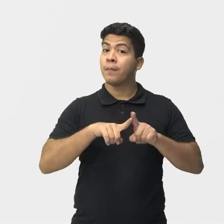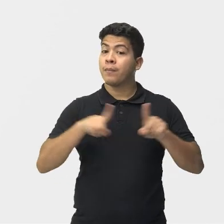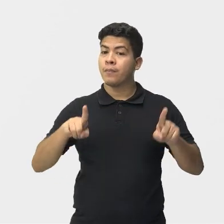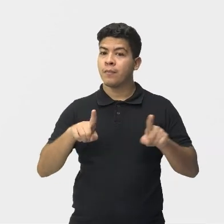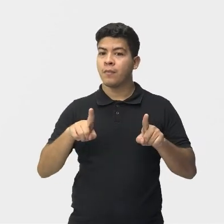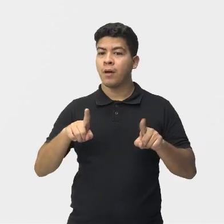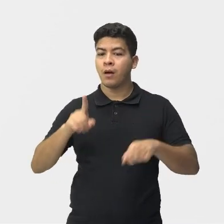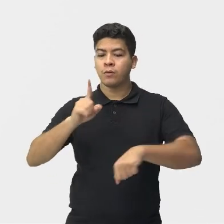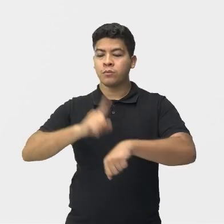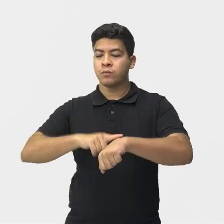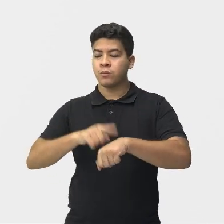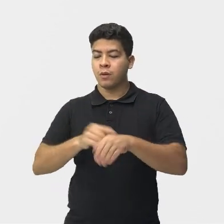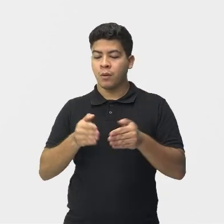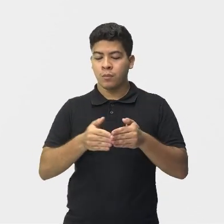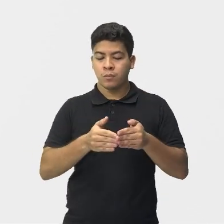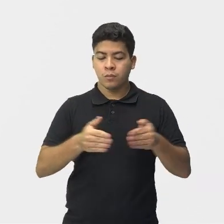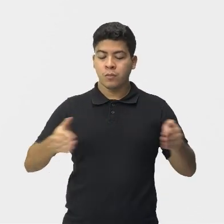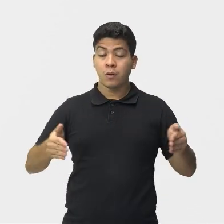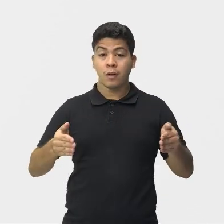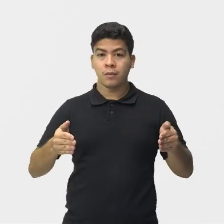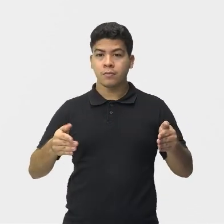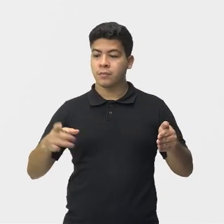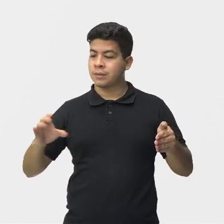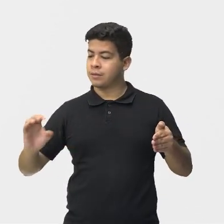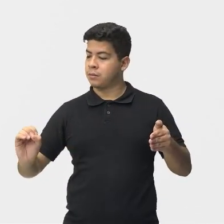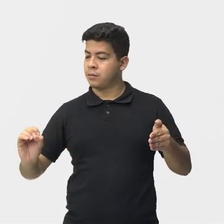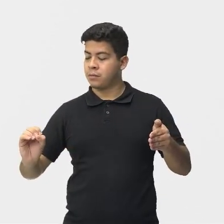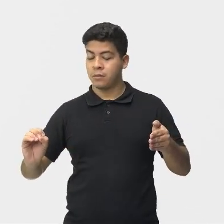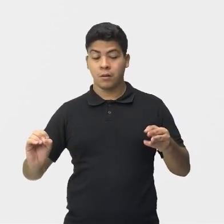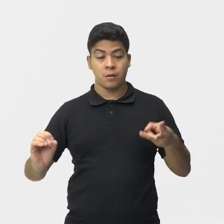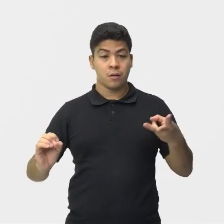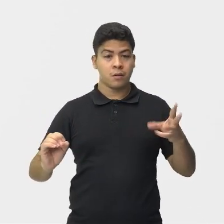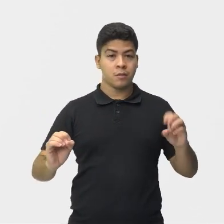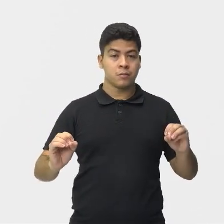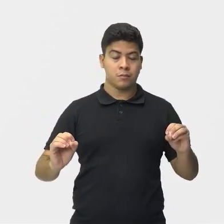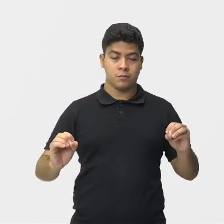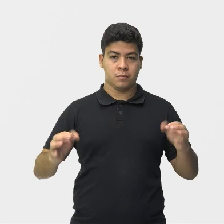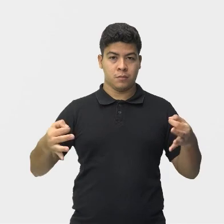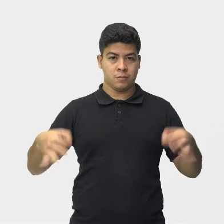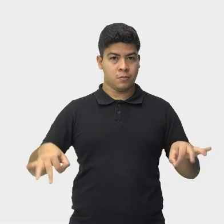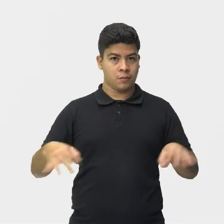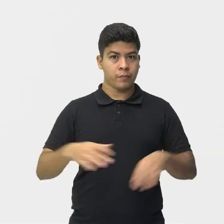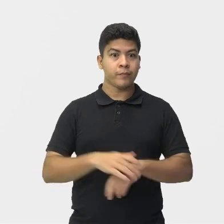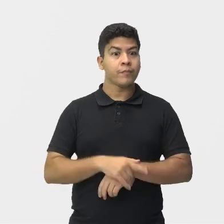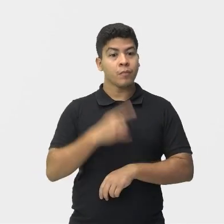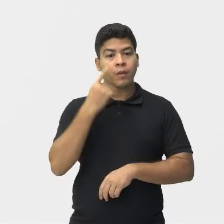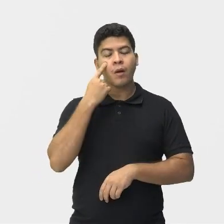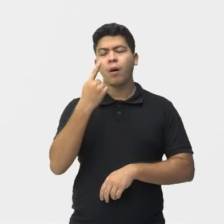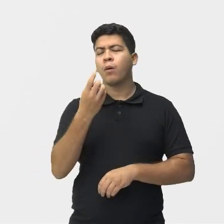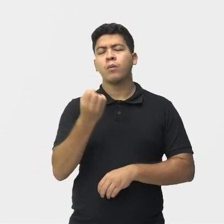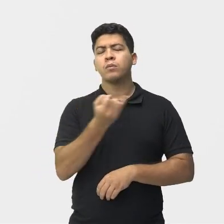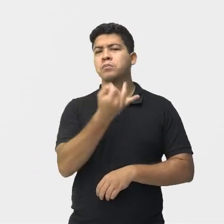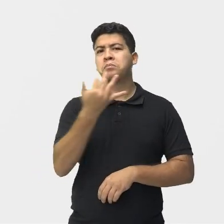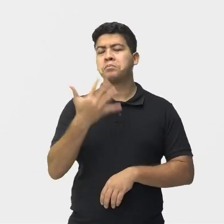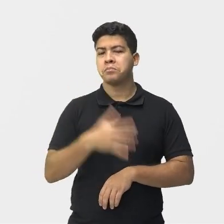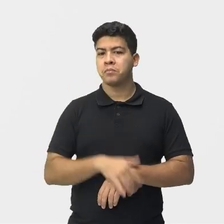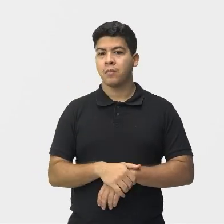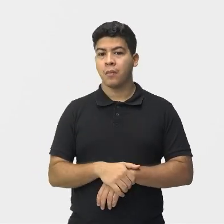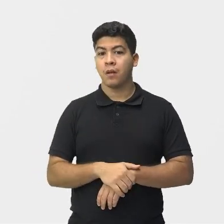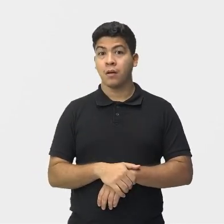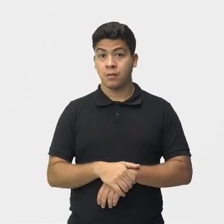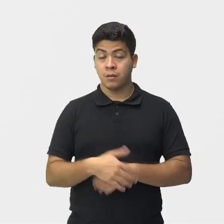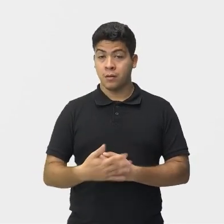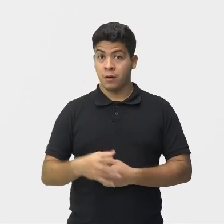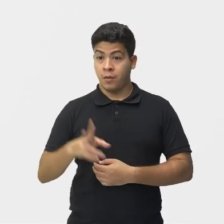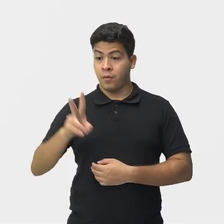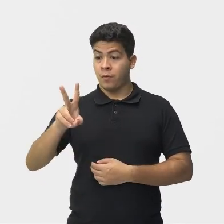30 segundos. Então, veja que aqui na solução, para encontrar a variação da velocidade, a gente diminuiu aqui